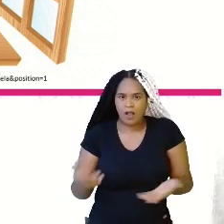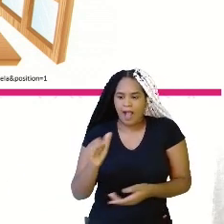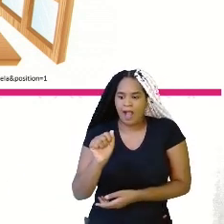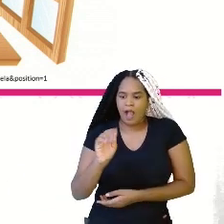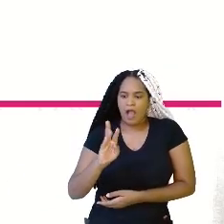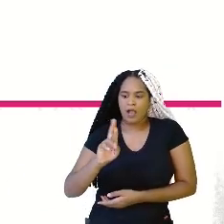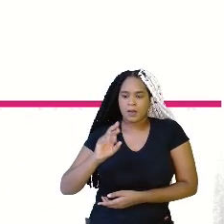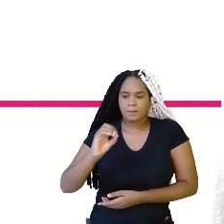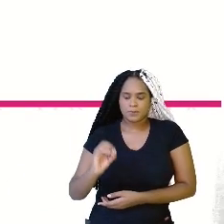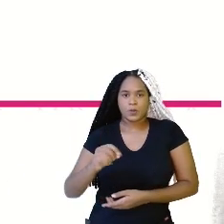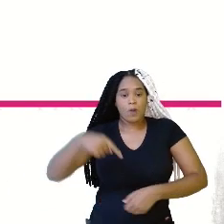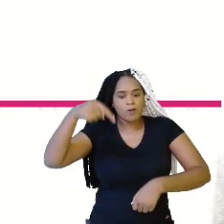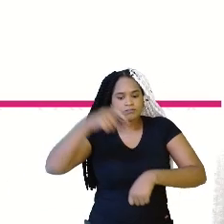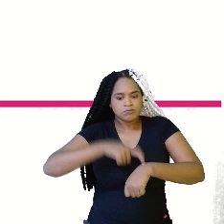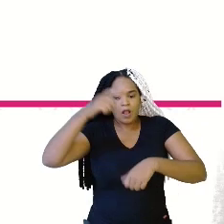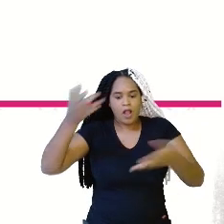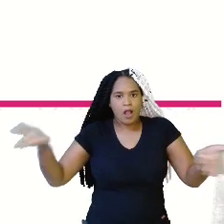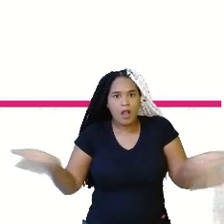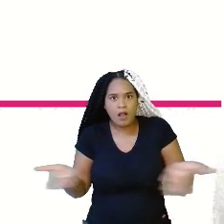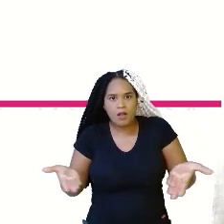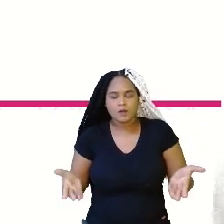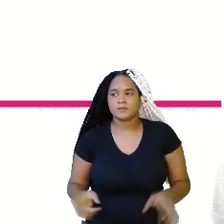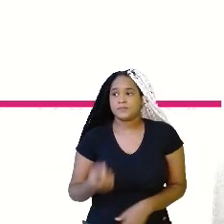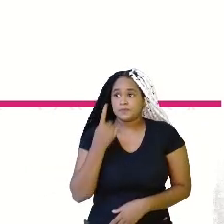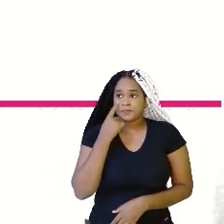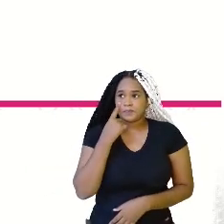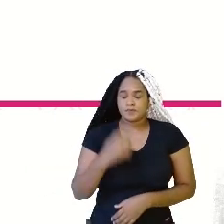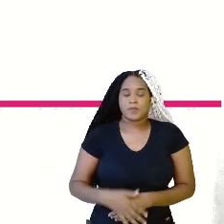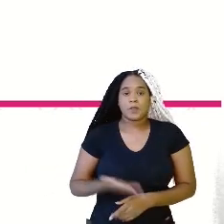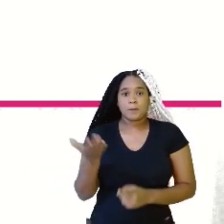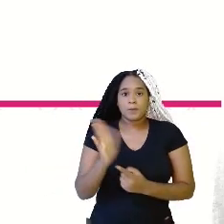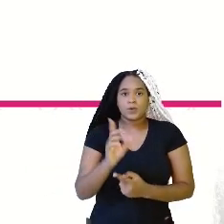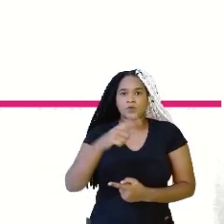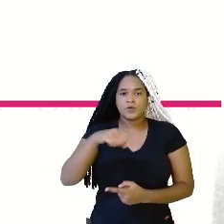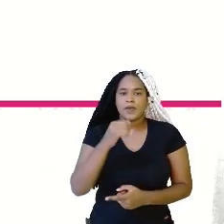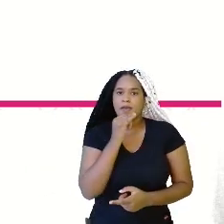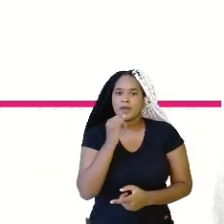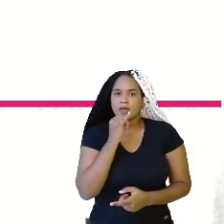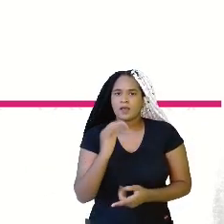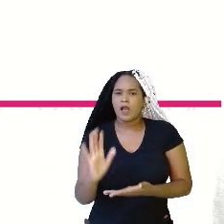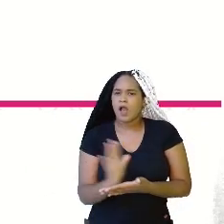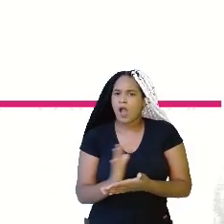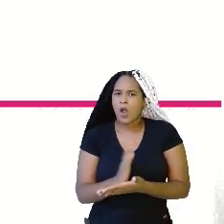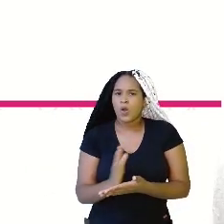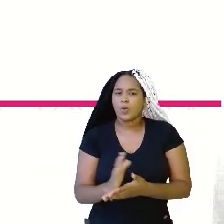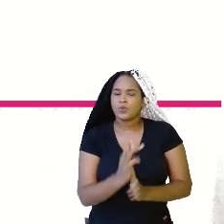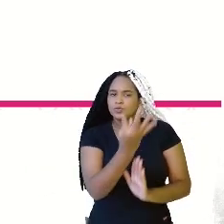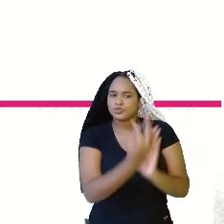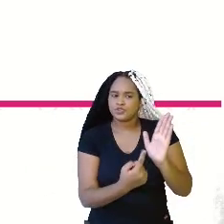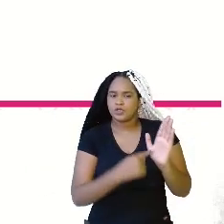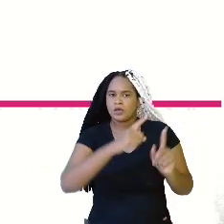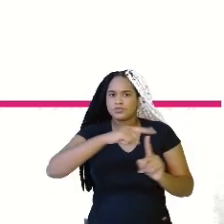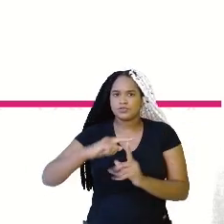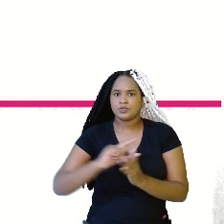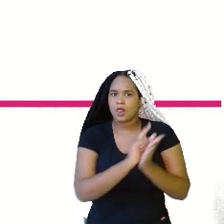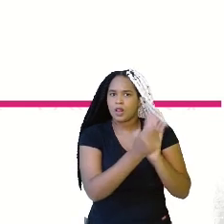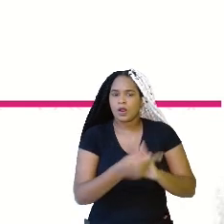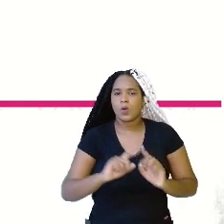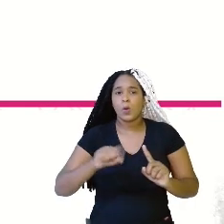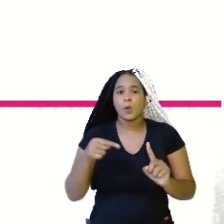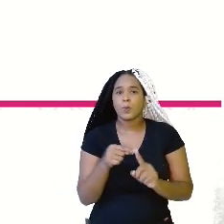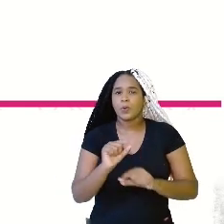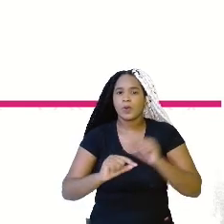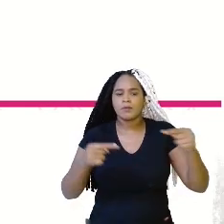no tempo presente. Agora, eu vou colocar para vocês alguns exemplos de gêneros textuais onde nós vamos